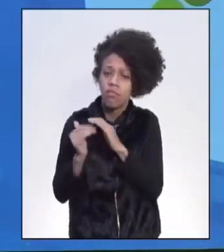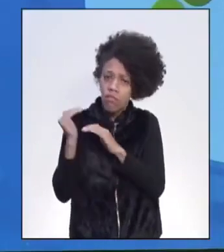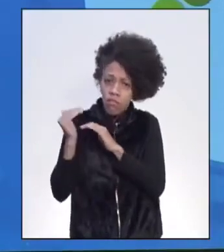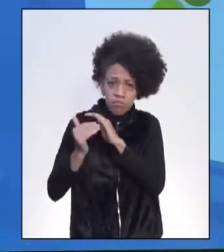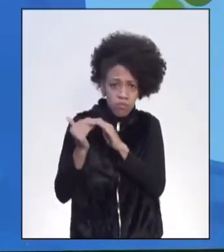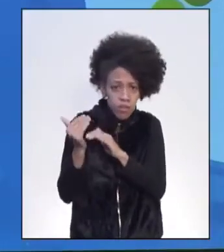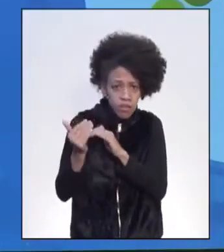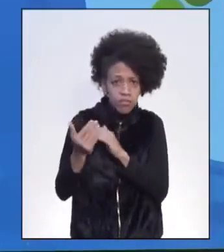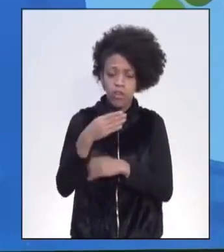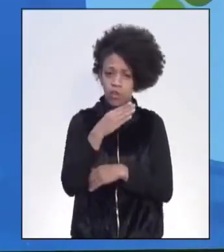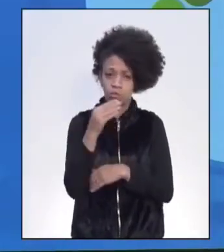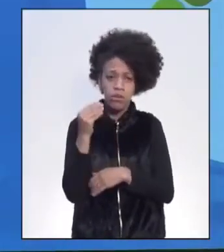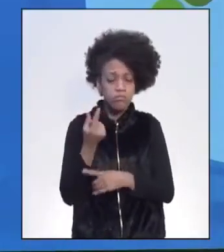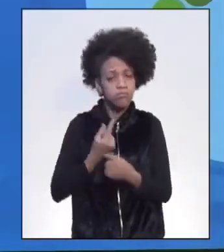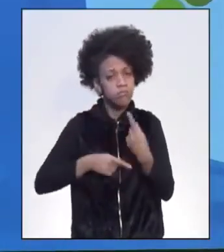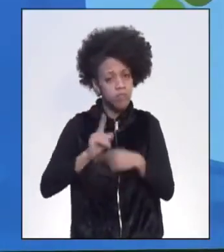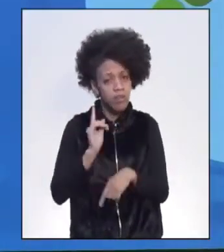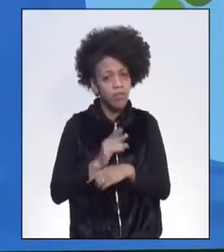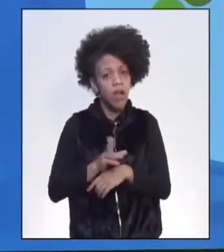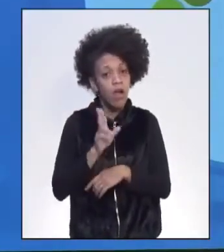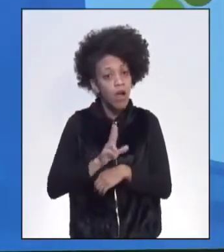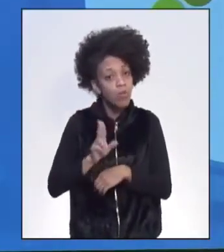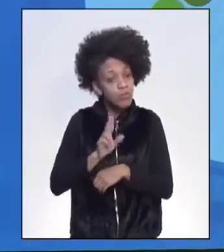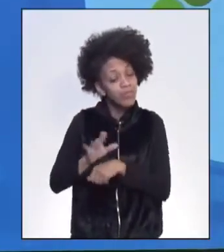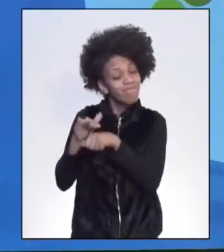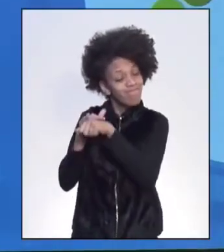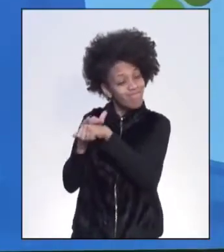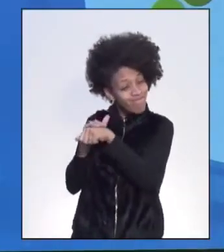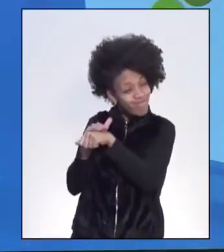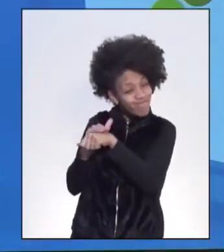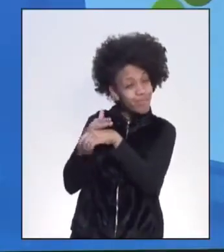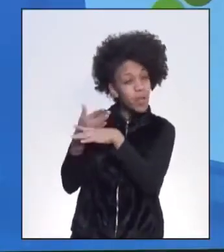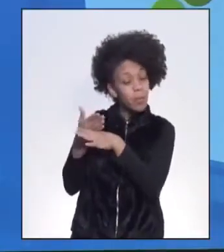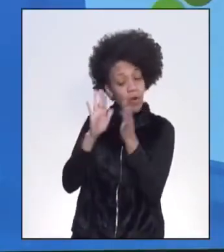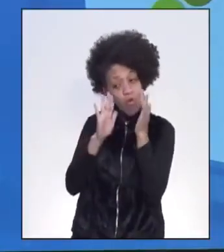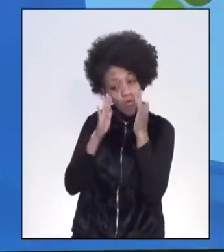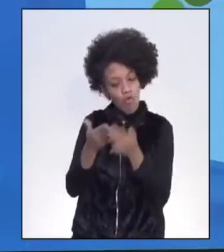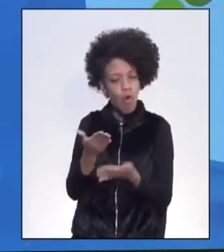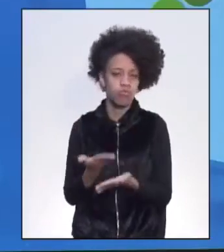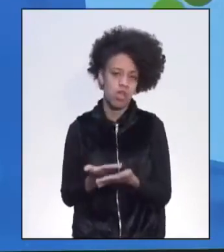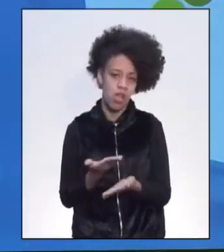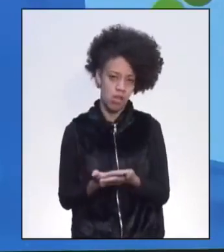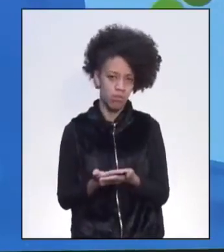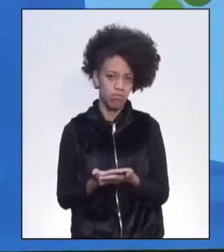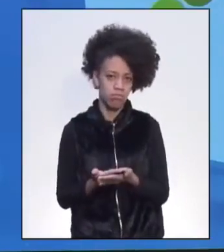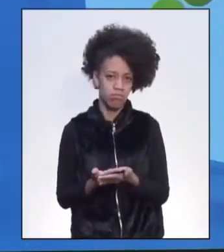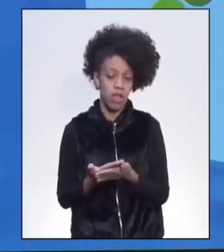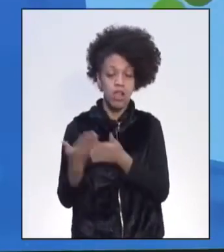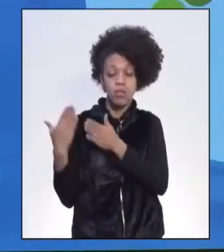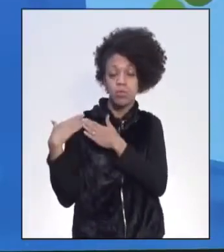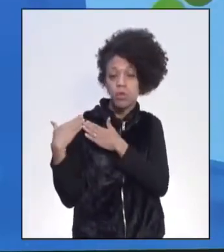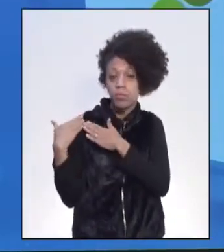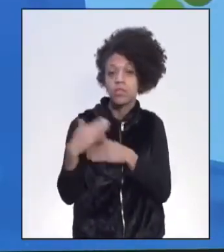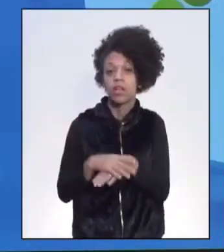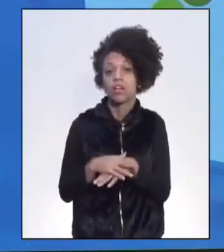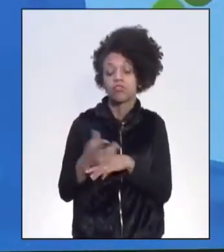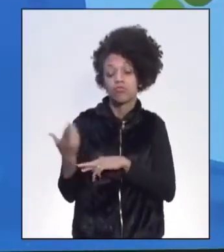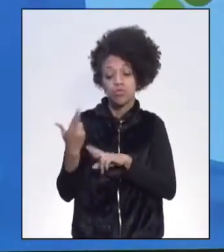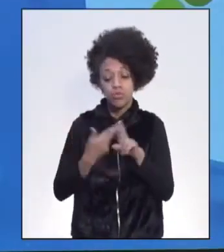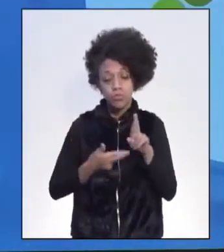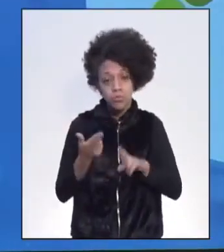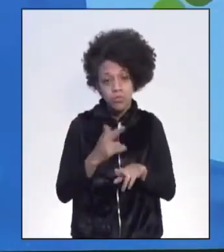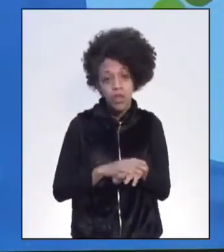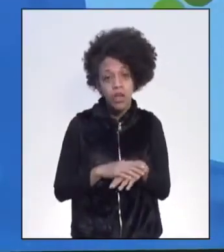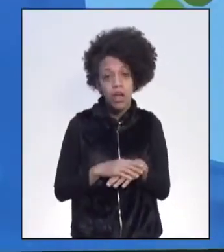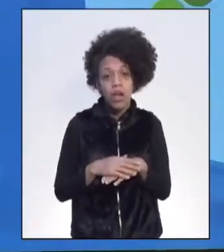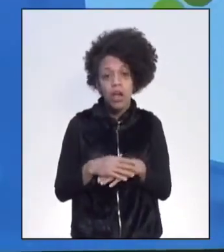Estão se tornando adolescentes e tal. Vamos usar o chat para falar sobre a aula, para responder as questões relacionadas à aula. A